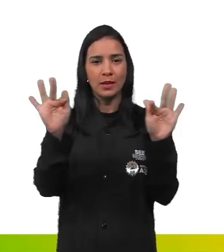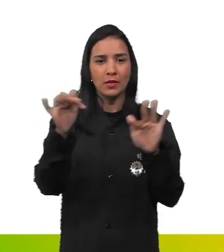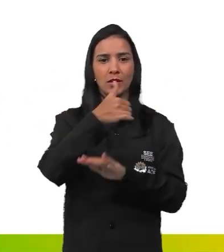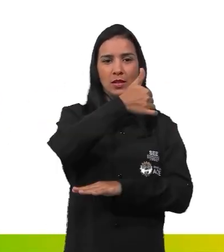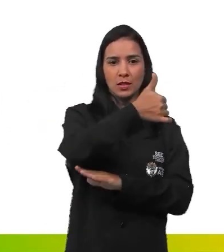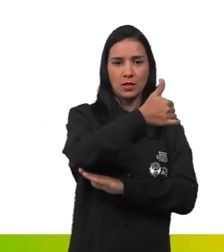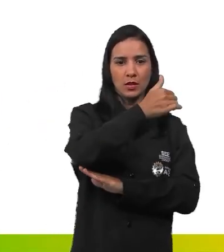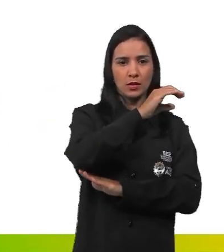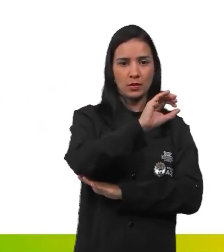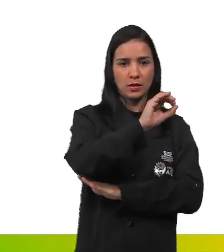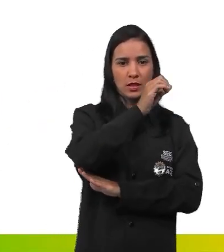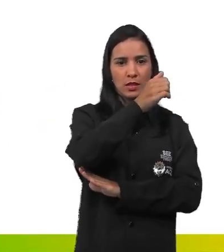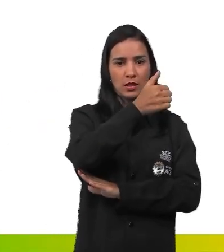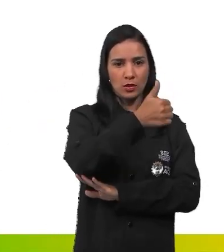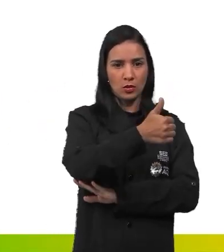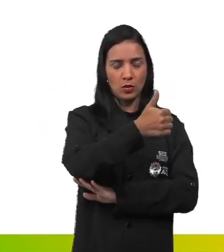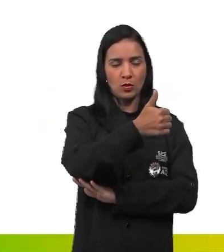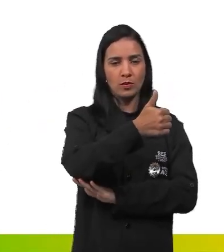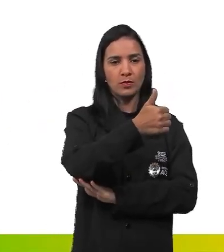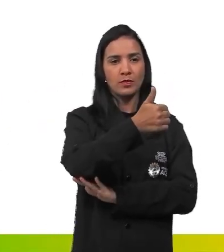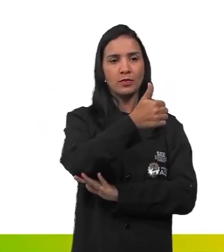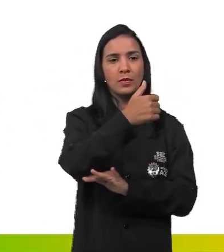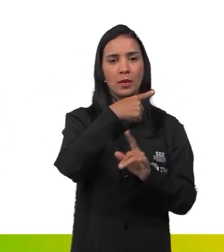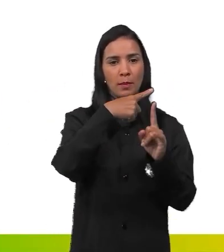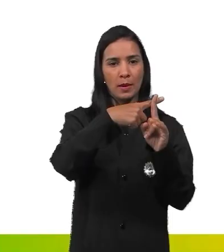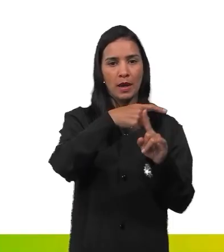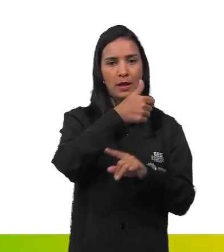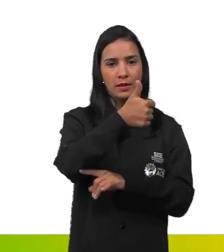101 vezes 100.